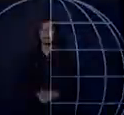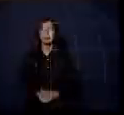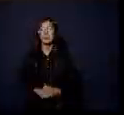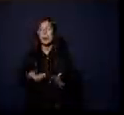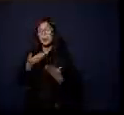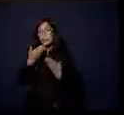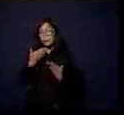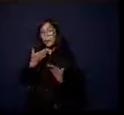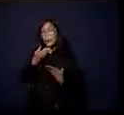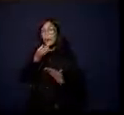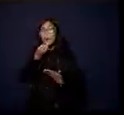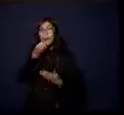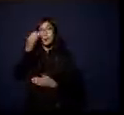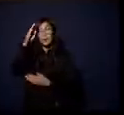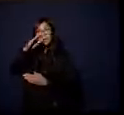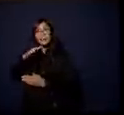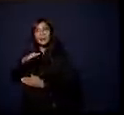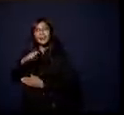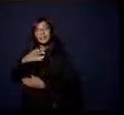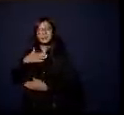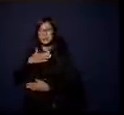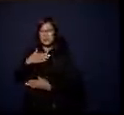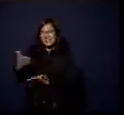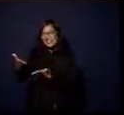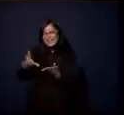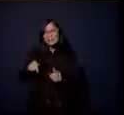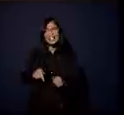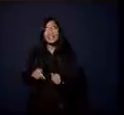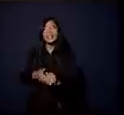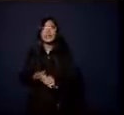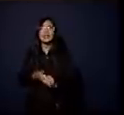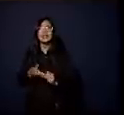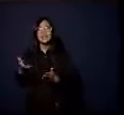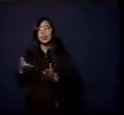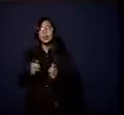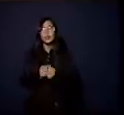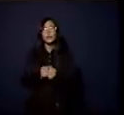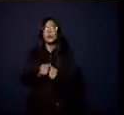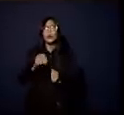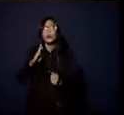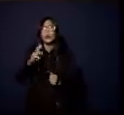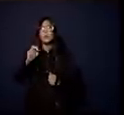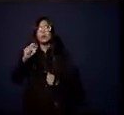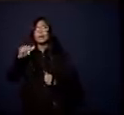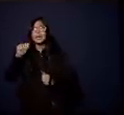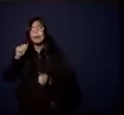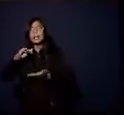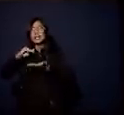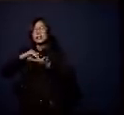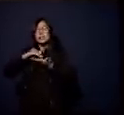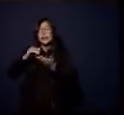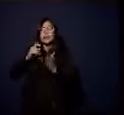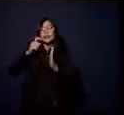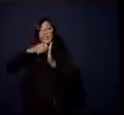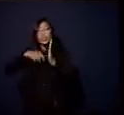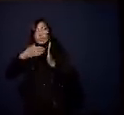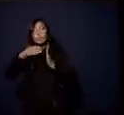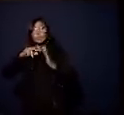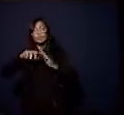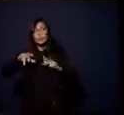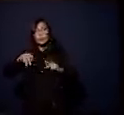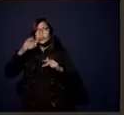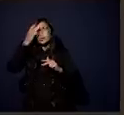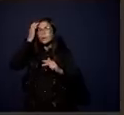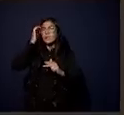bem pessoal boa tarde antes de tudo um prazer tá aqui com bernabi que é o secretário especial de reforma tributária um tópico muito importante